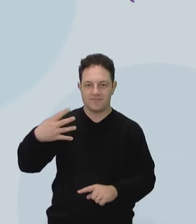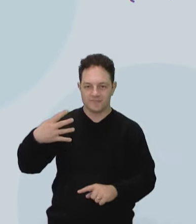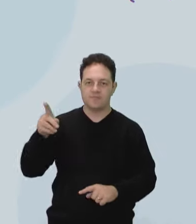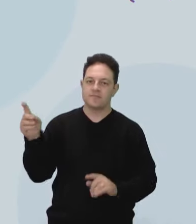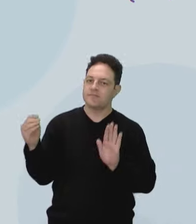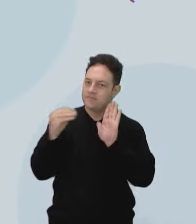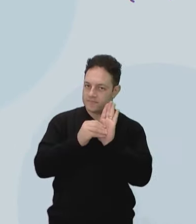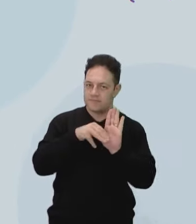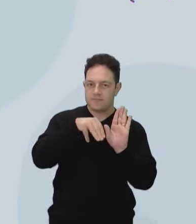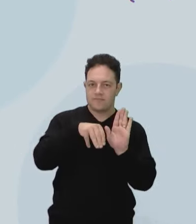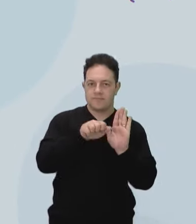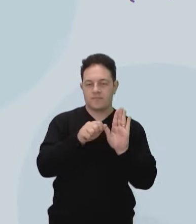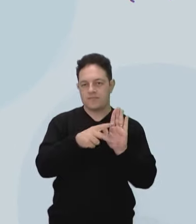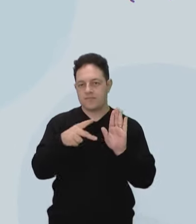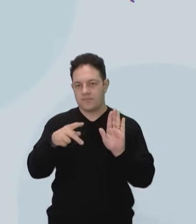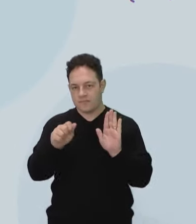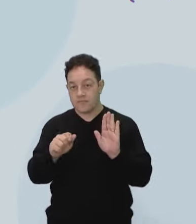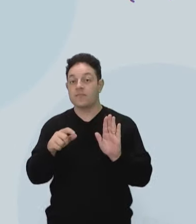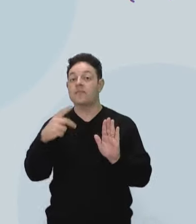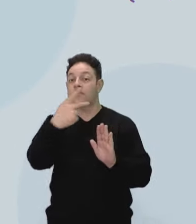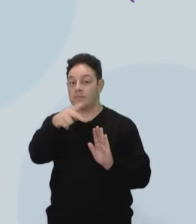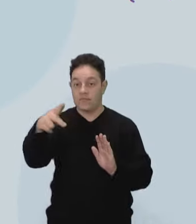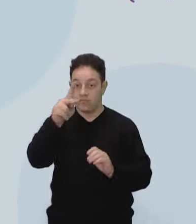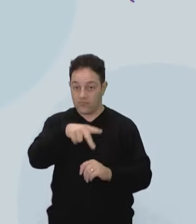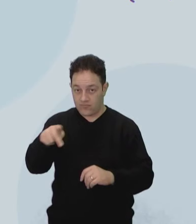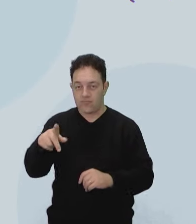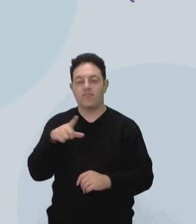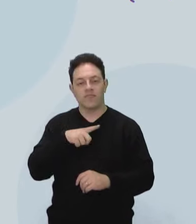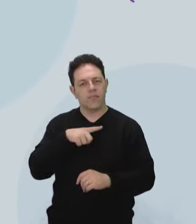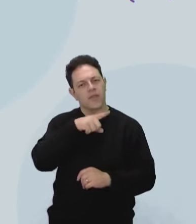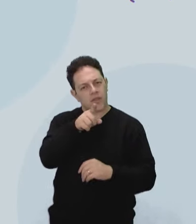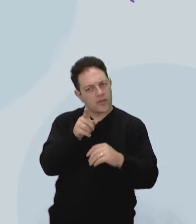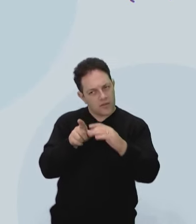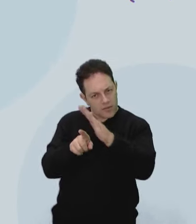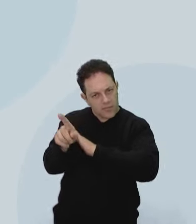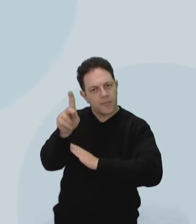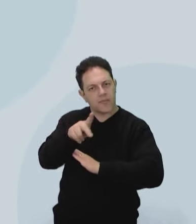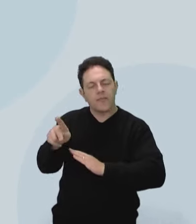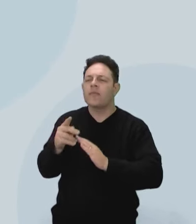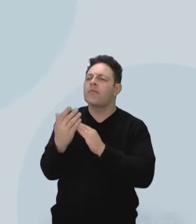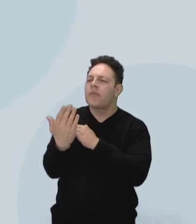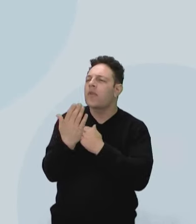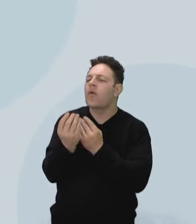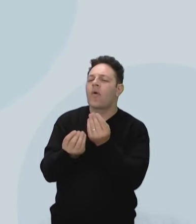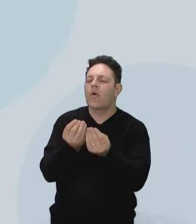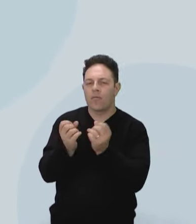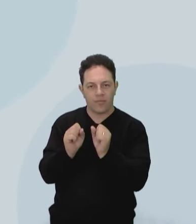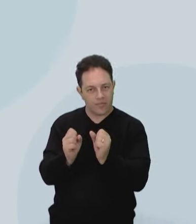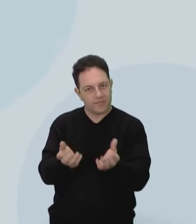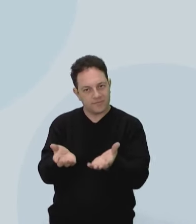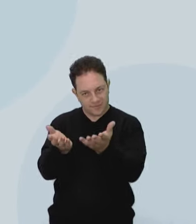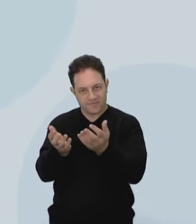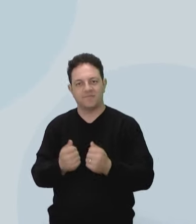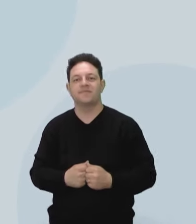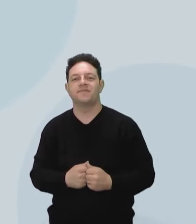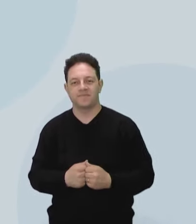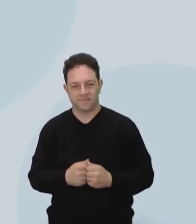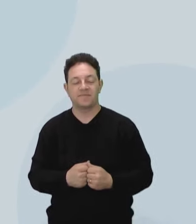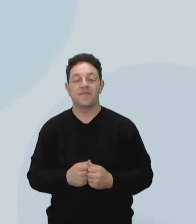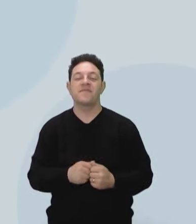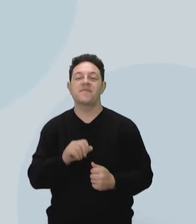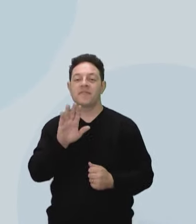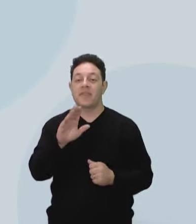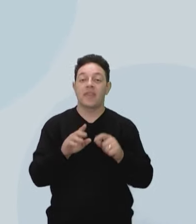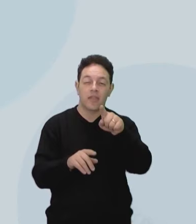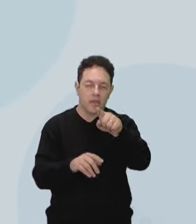que está disponível ao professor de vocês. Peça para eles para dar uma consultadinha. E aí, lá